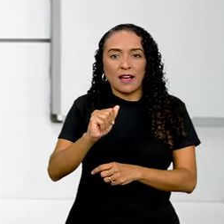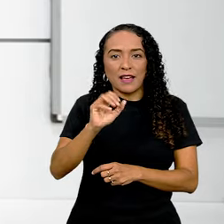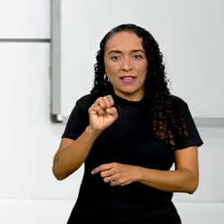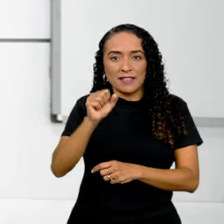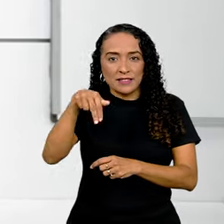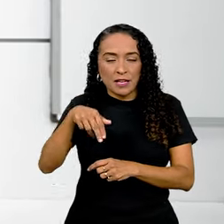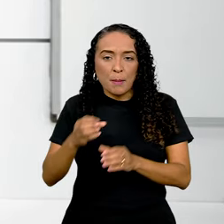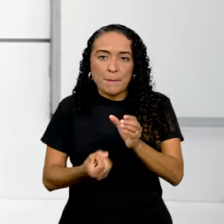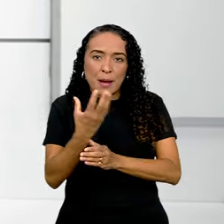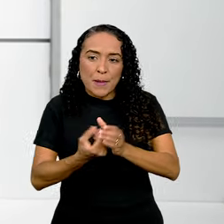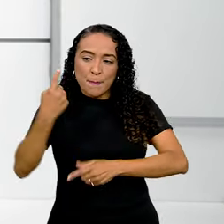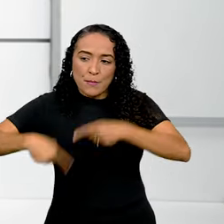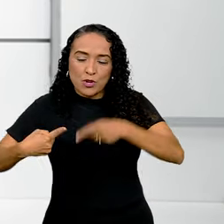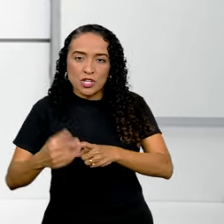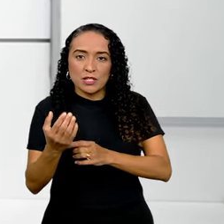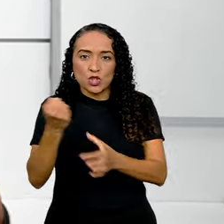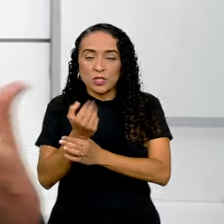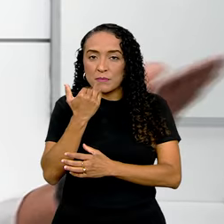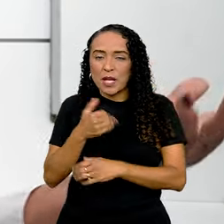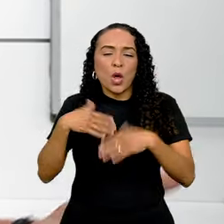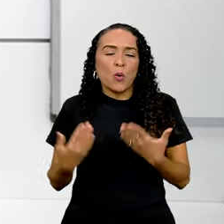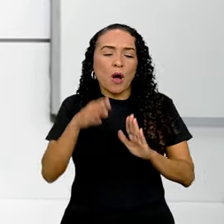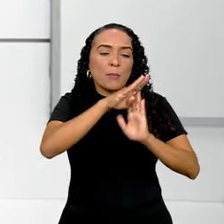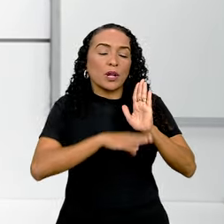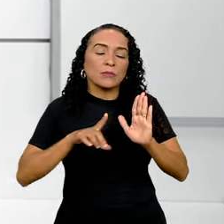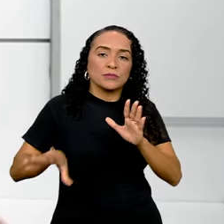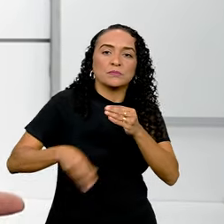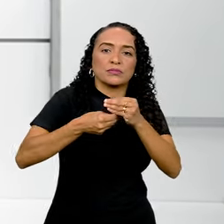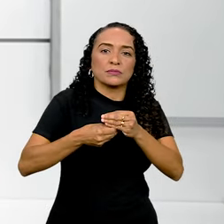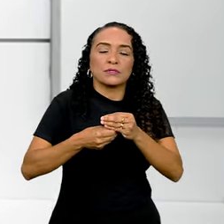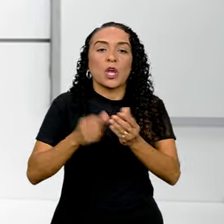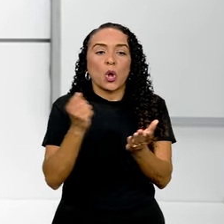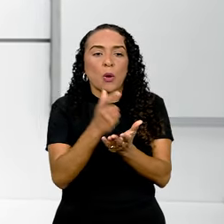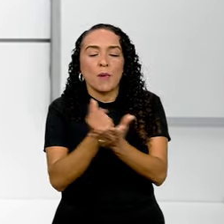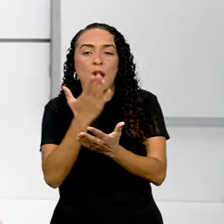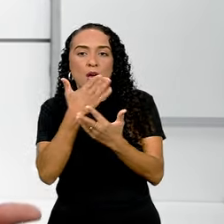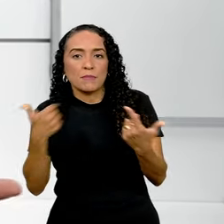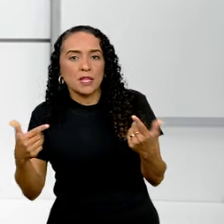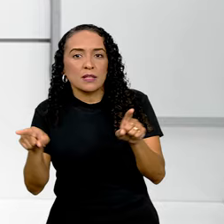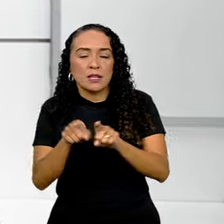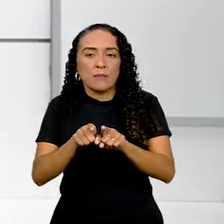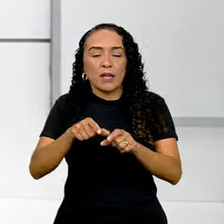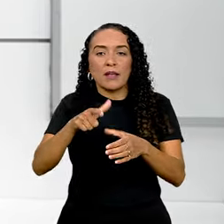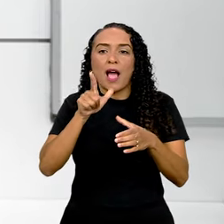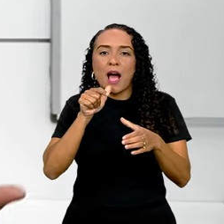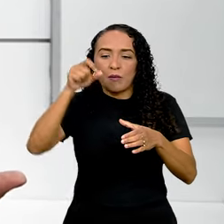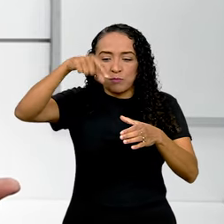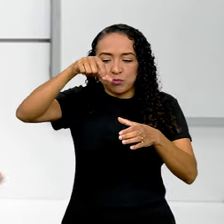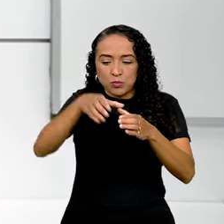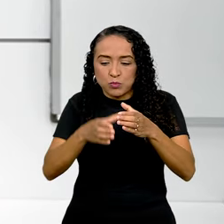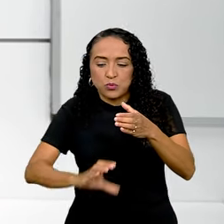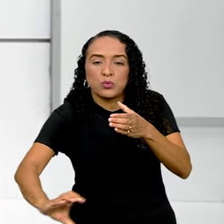que elabora a política de segurança alimentar Quais são os programas que fazem parte dessa política o programa de aquisição de alimentos o programa de cisternas